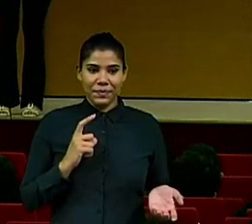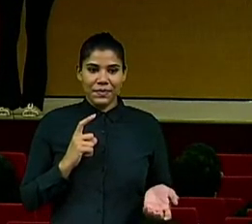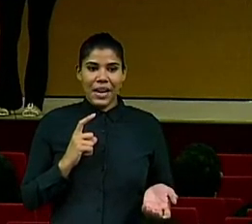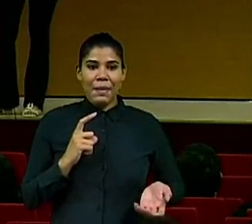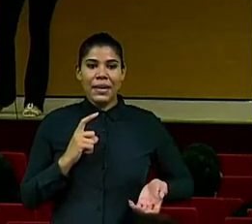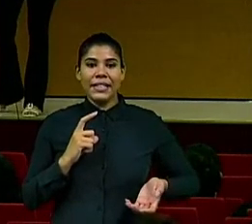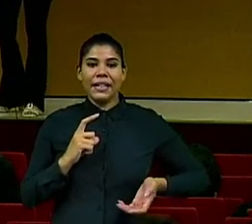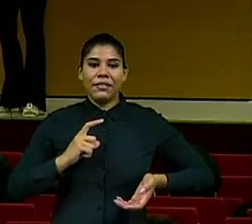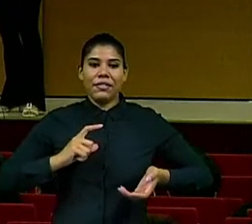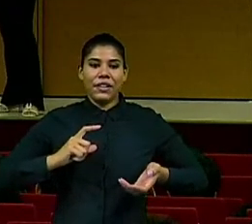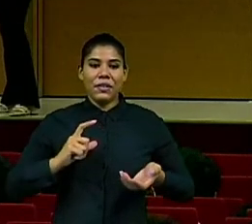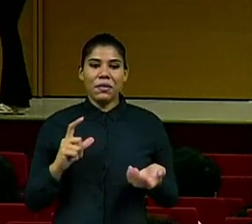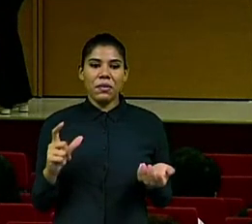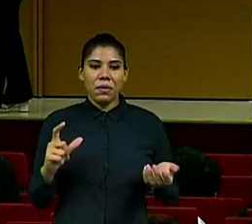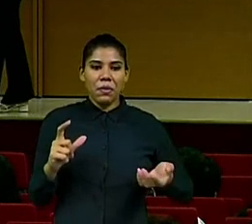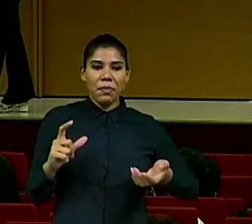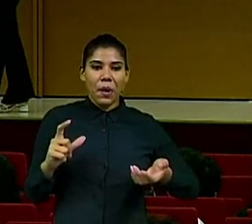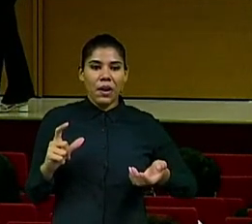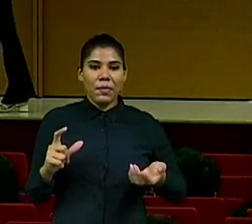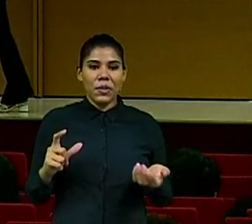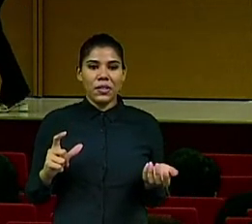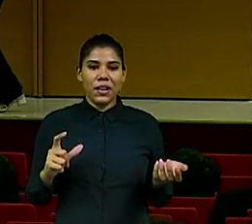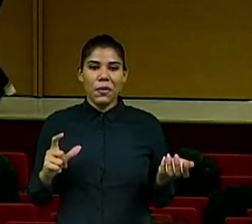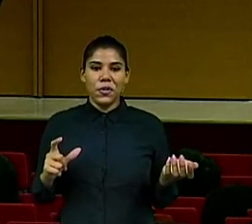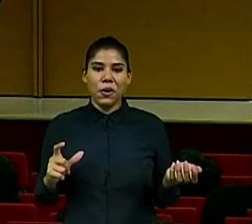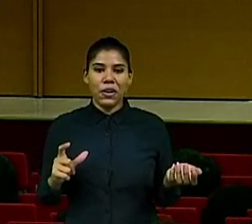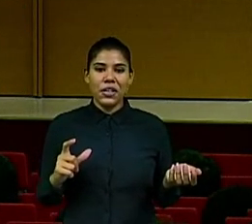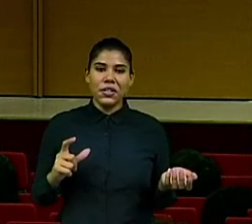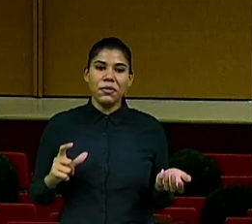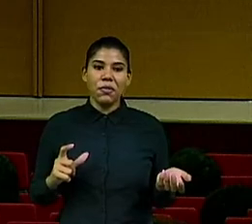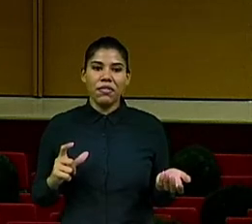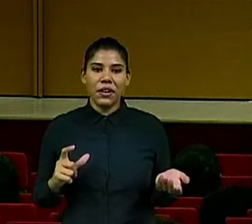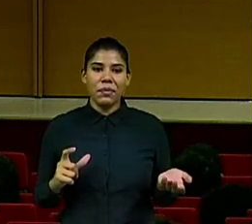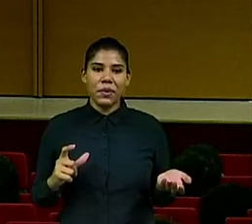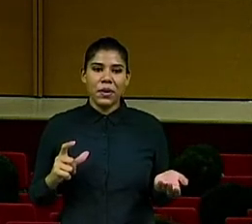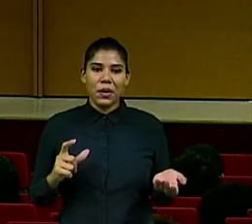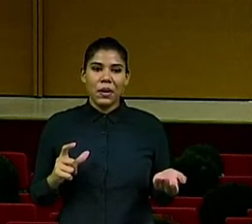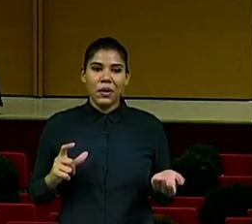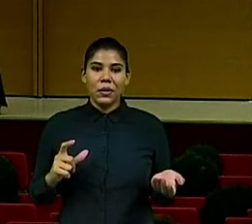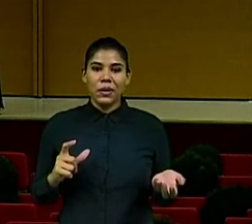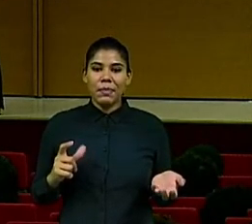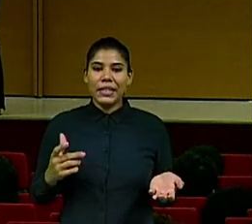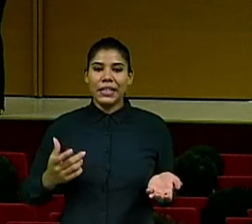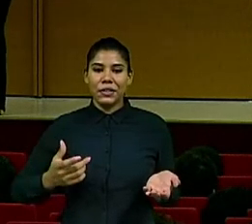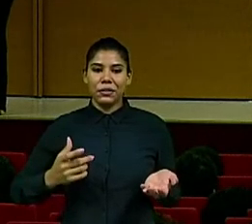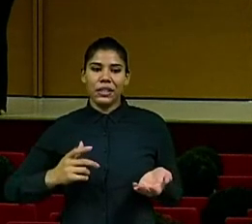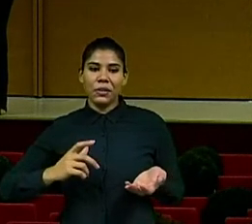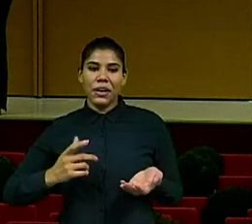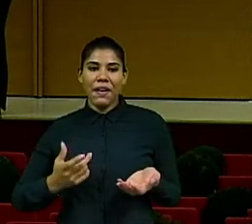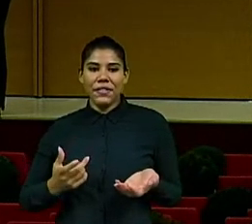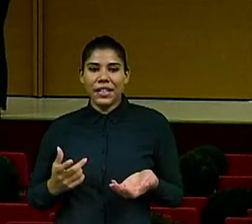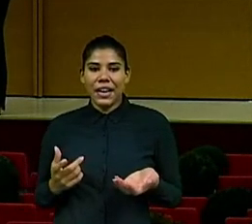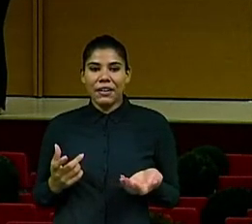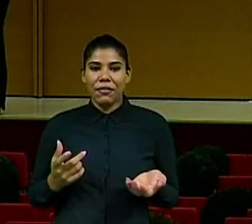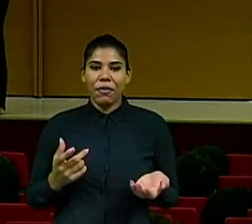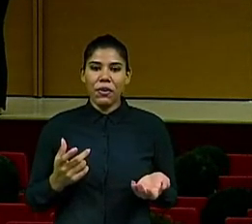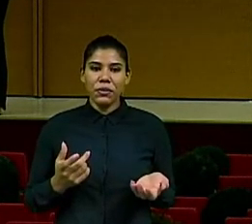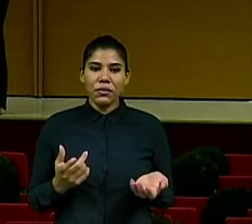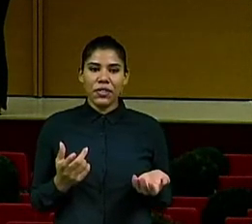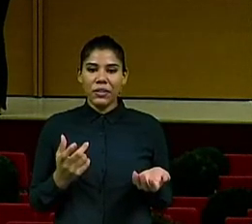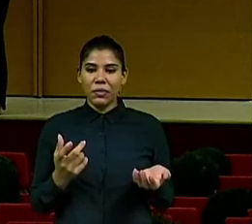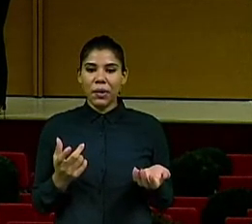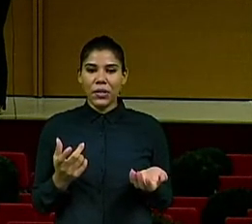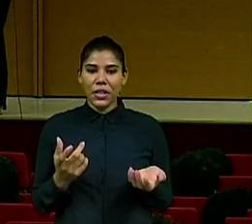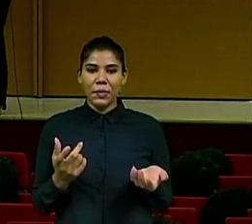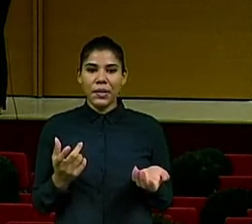Fernando Henrique Cardoso e aí o Lula ele cria novas novos programas e amplia os que já existiam né